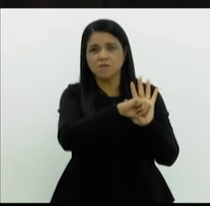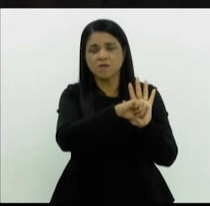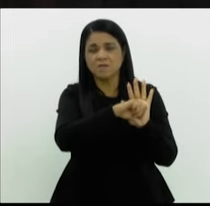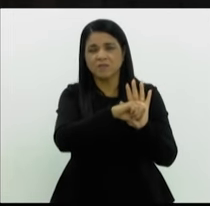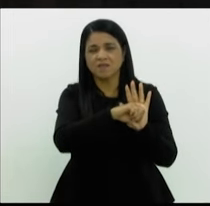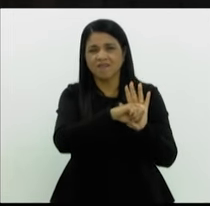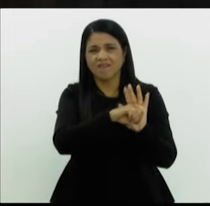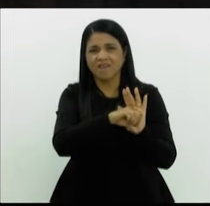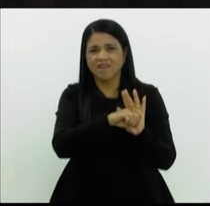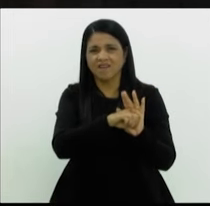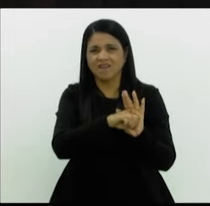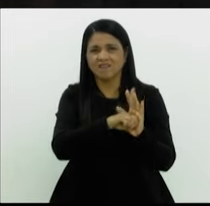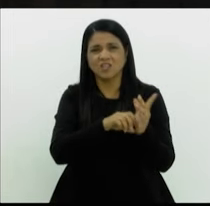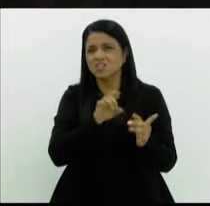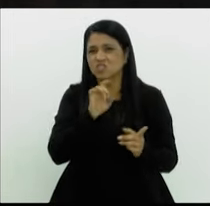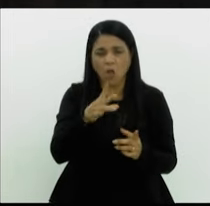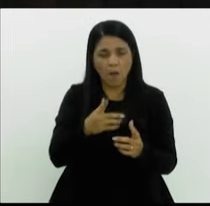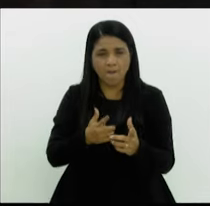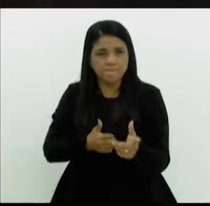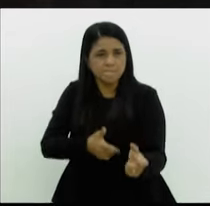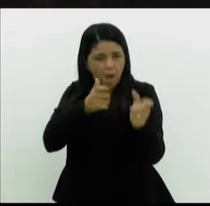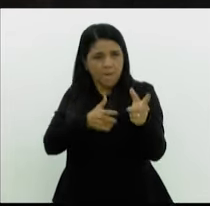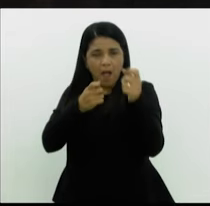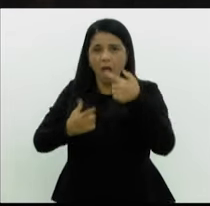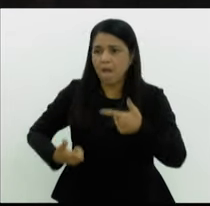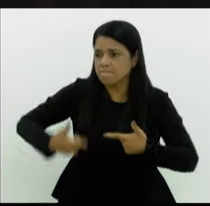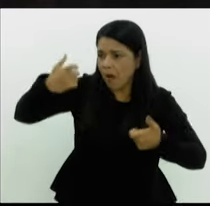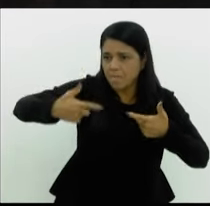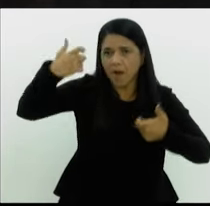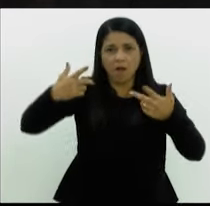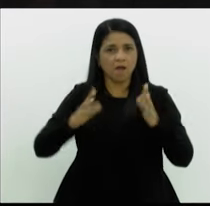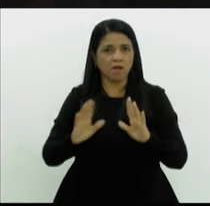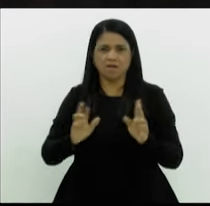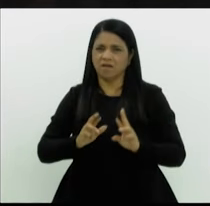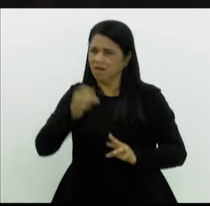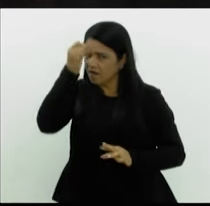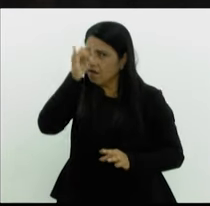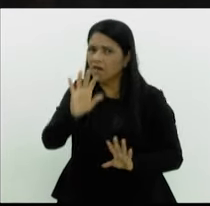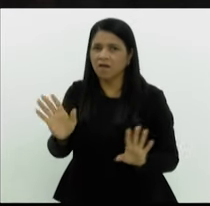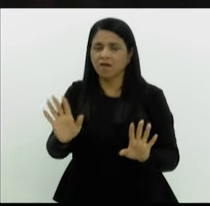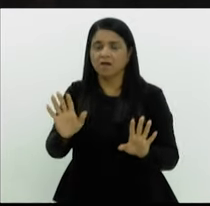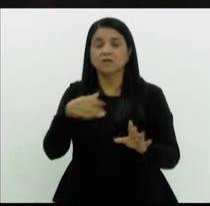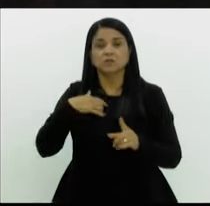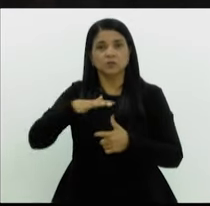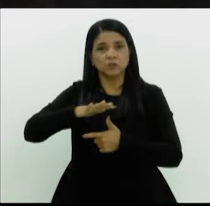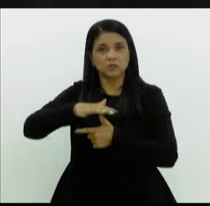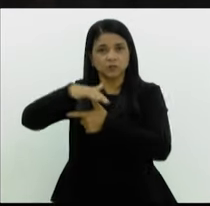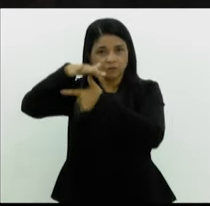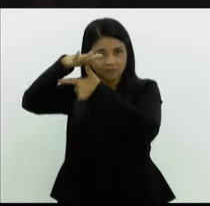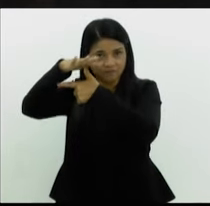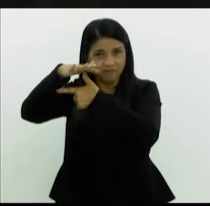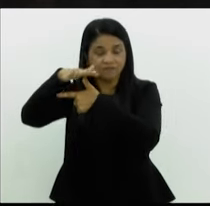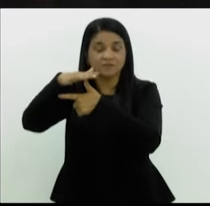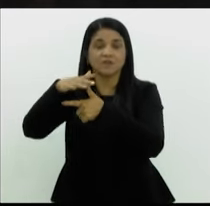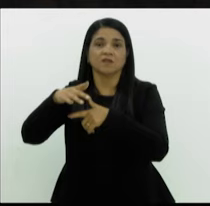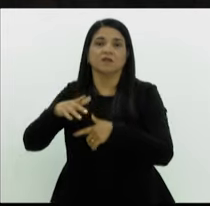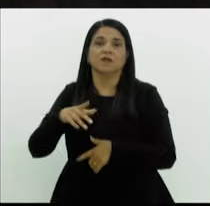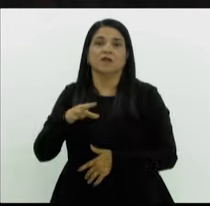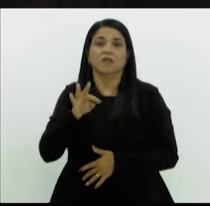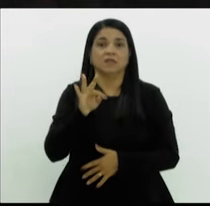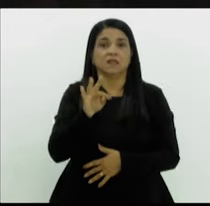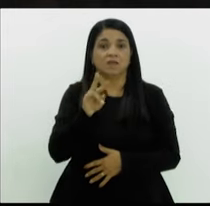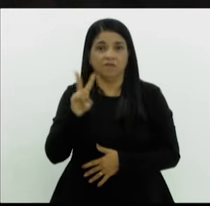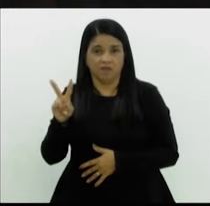trocar tiros. Tem um helicóptero de uma determinada TV, e não é da TV